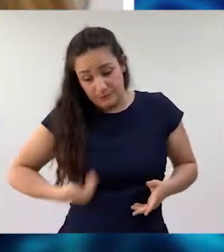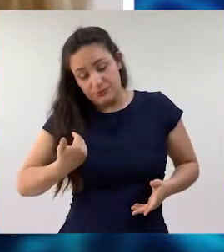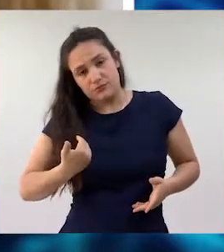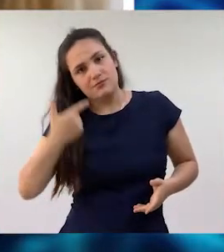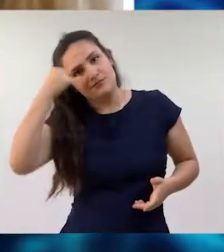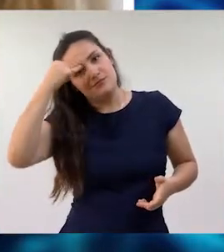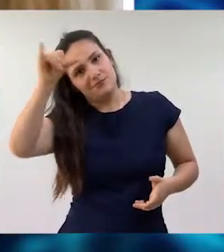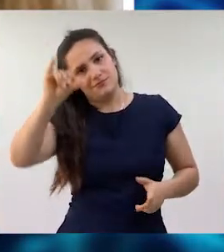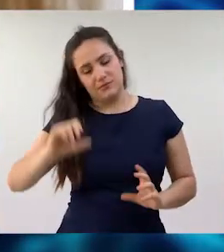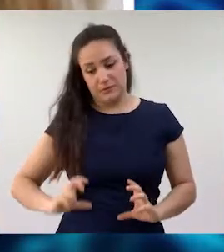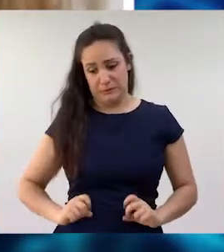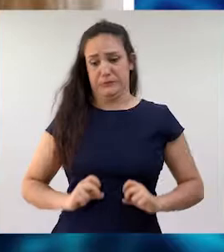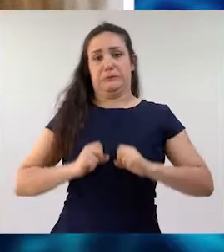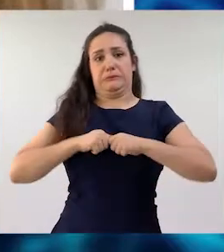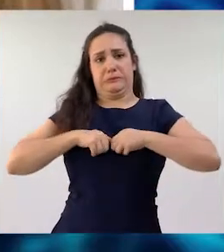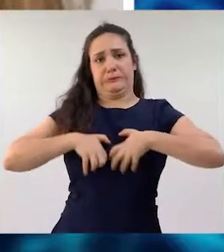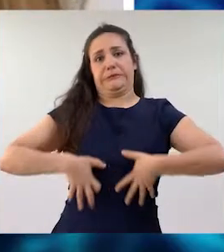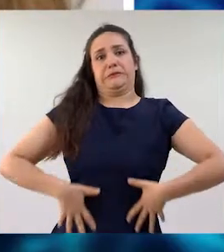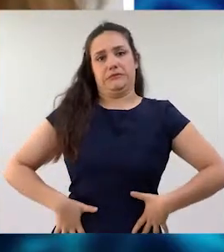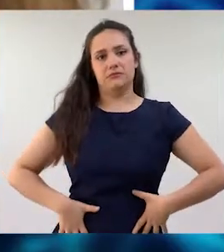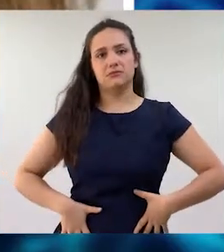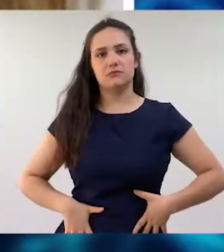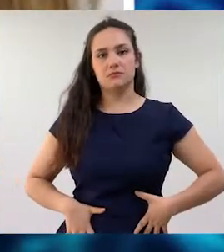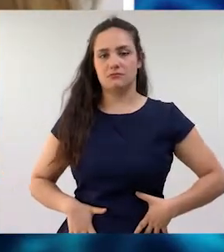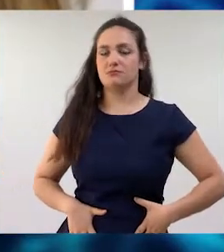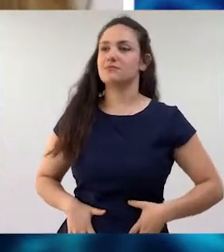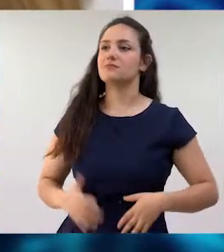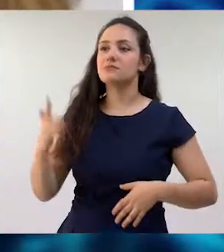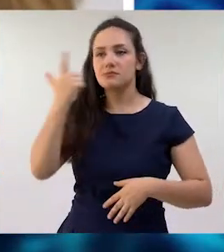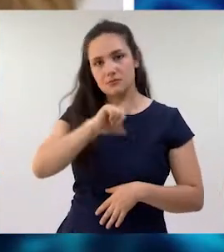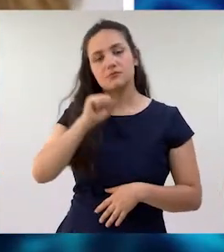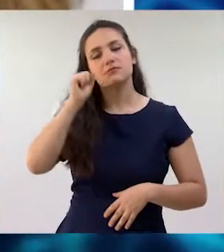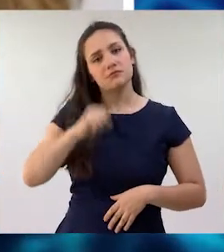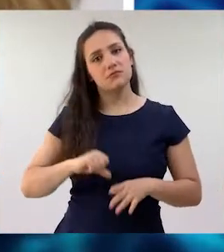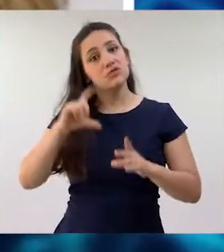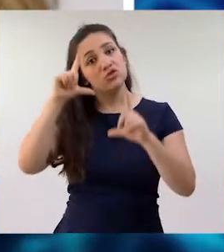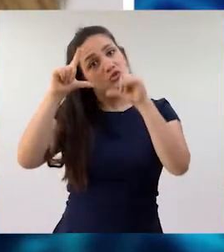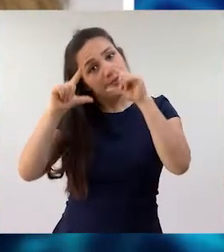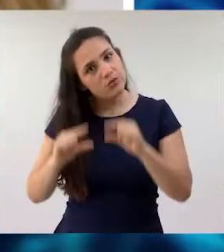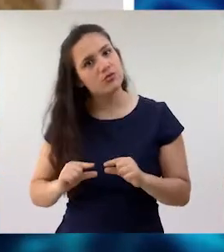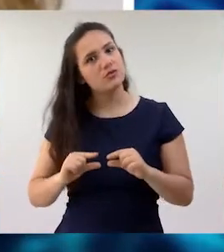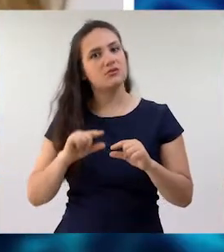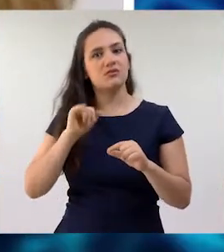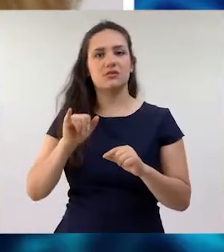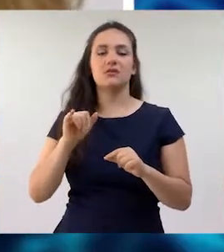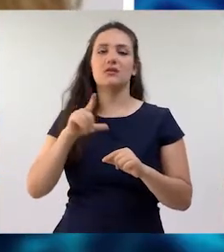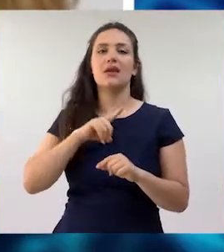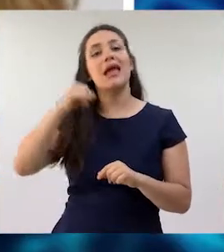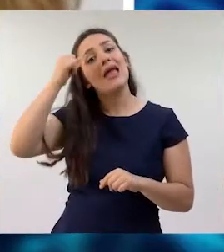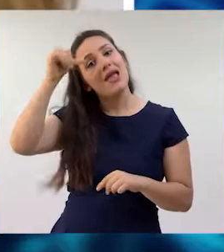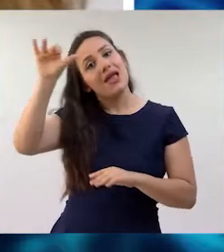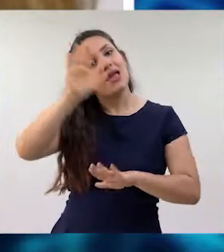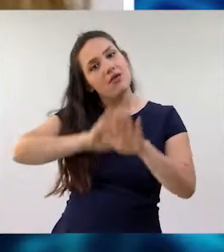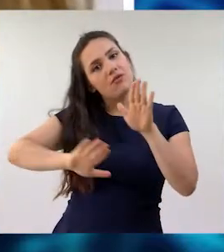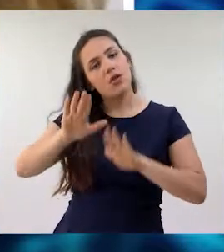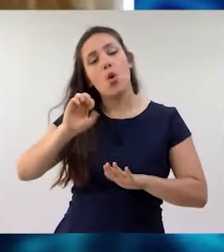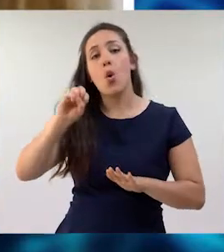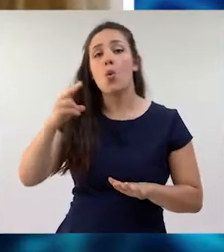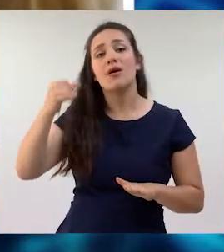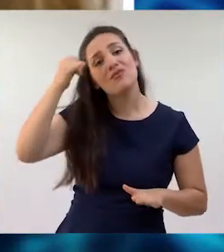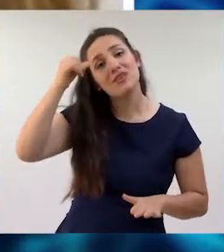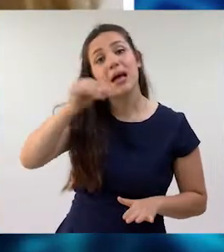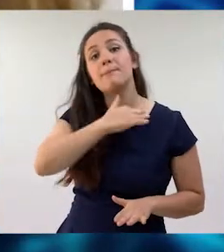isso tem se demonstrado que a gente pode diminuir a incidência do câncer de intestino ou que a gente pode atuar na diminuição